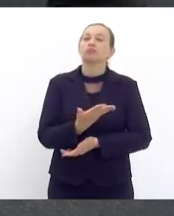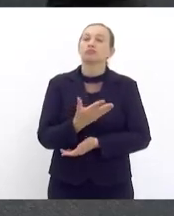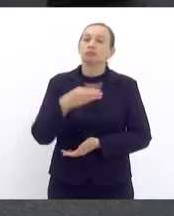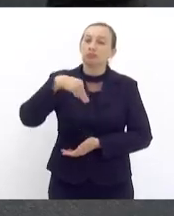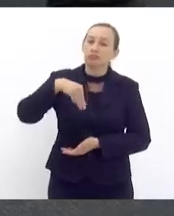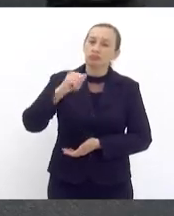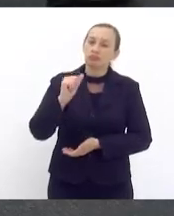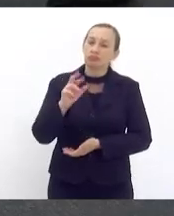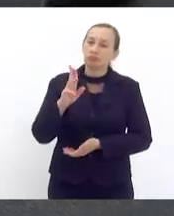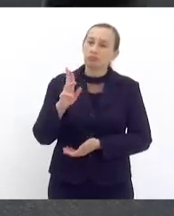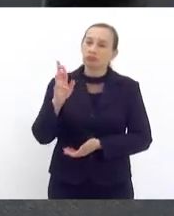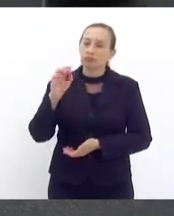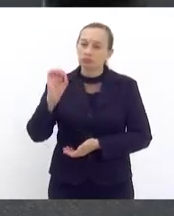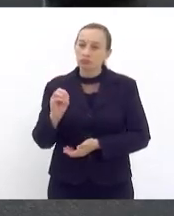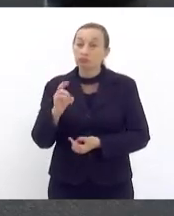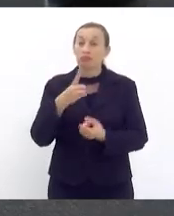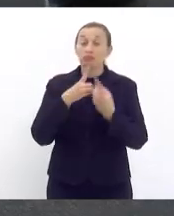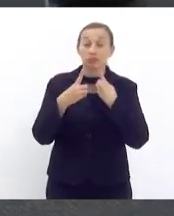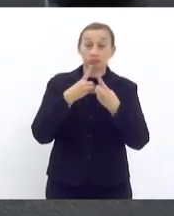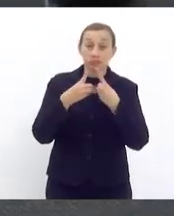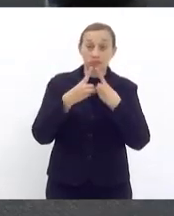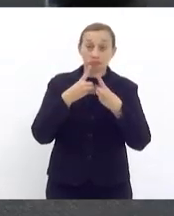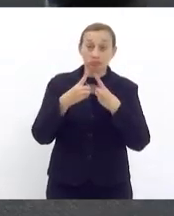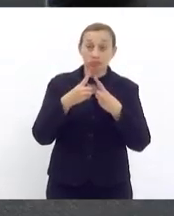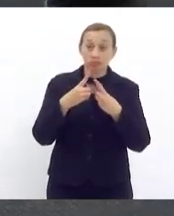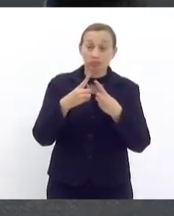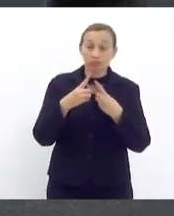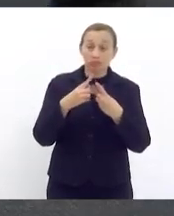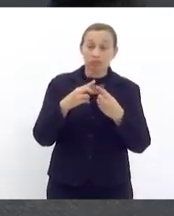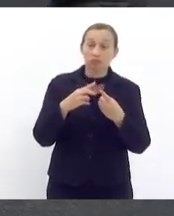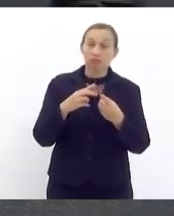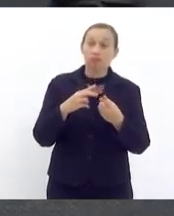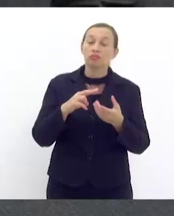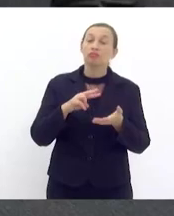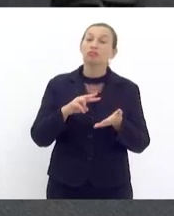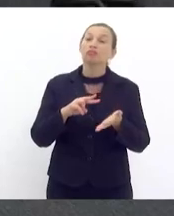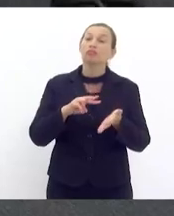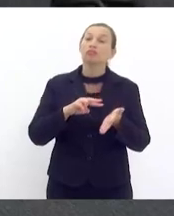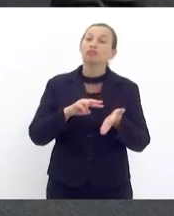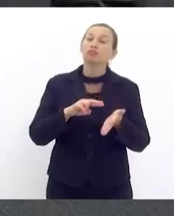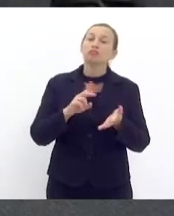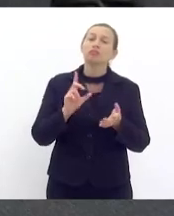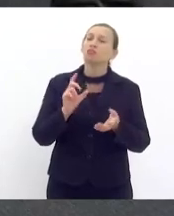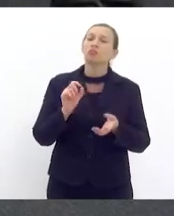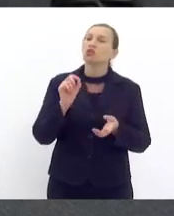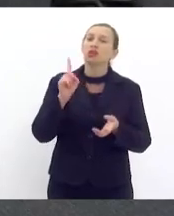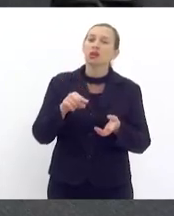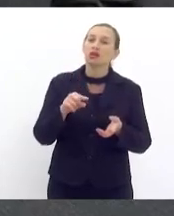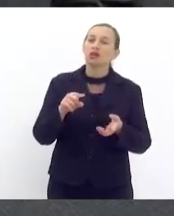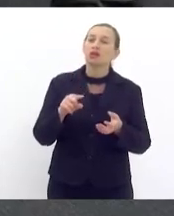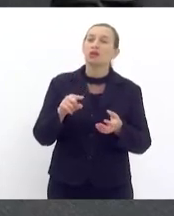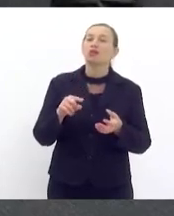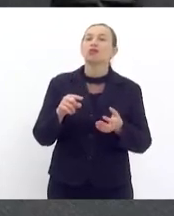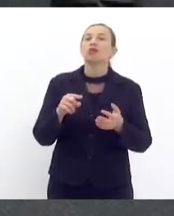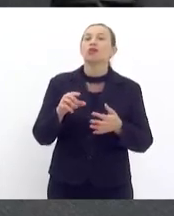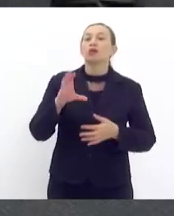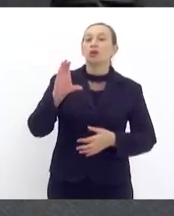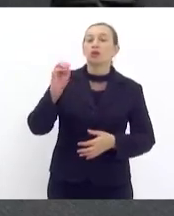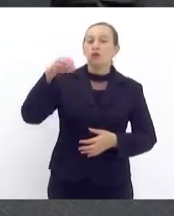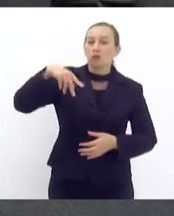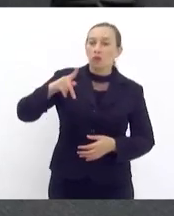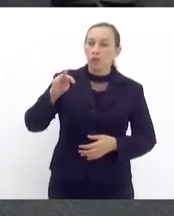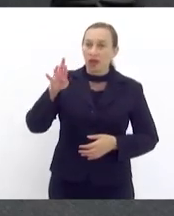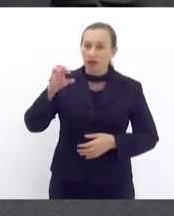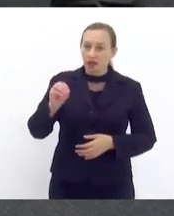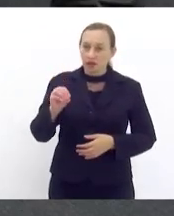mal Osório para debater o que que se trata o complexo industrial da Saúde segundo os dados do